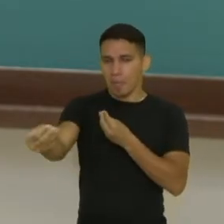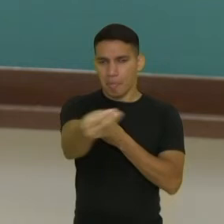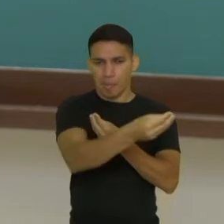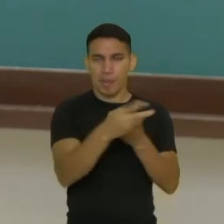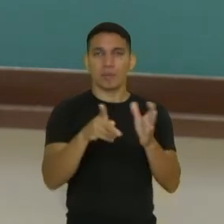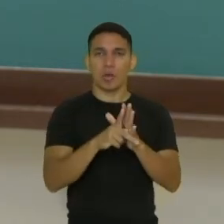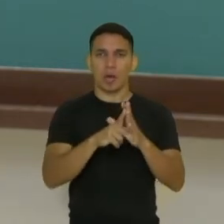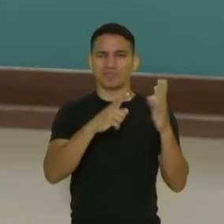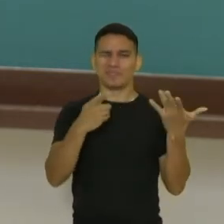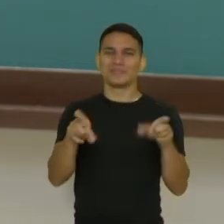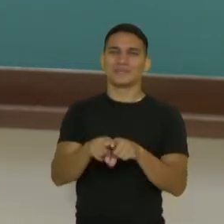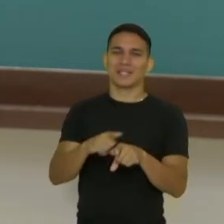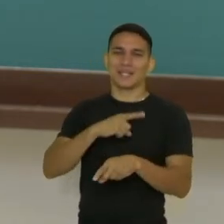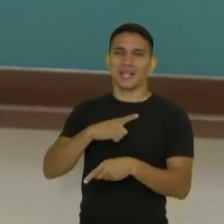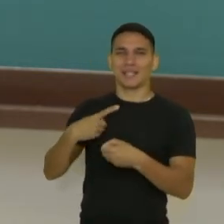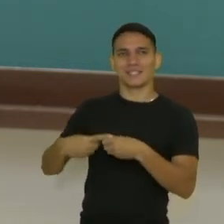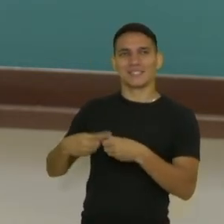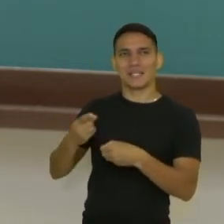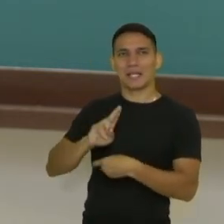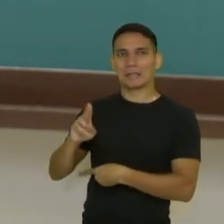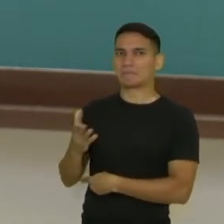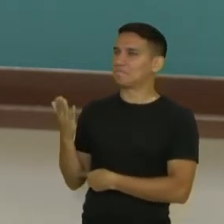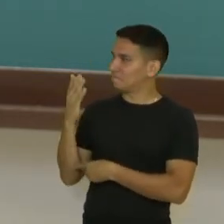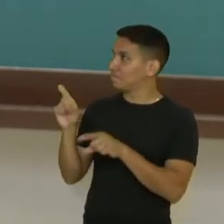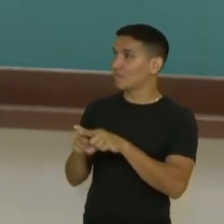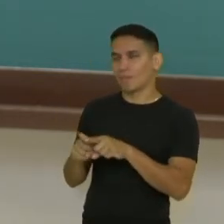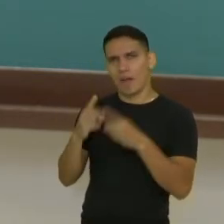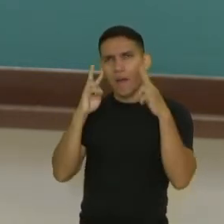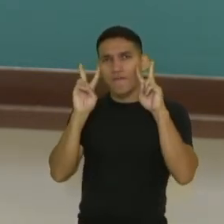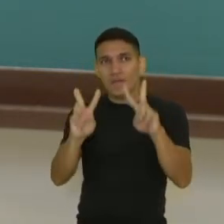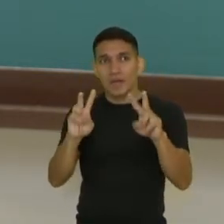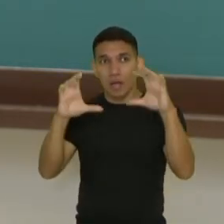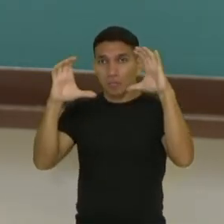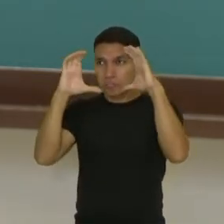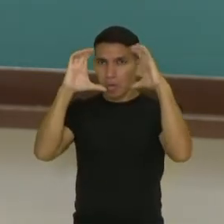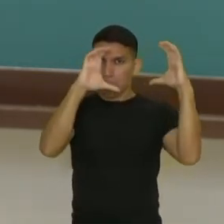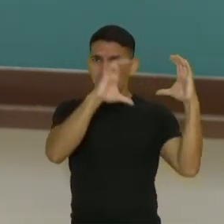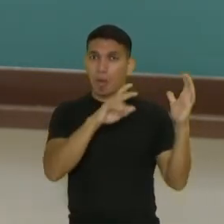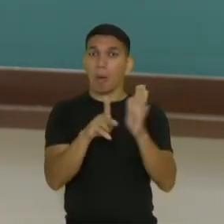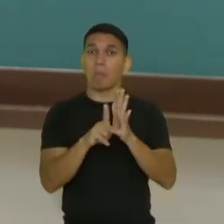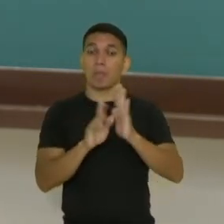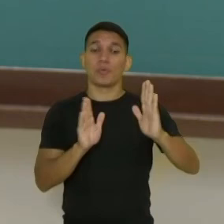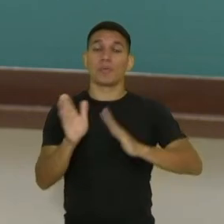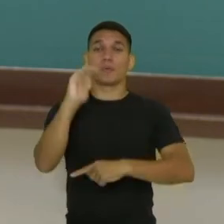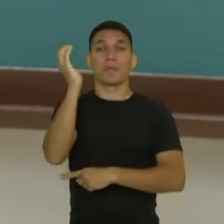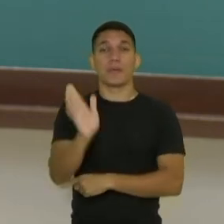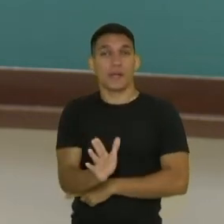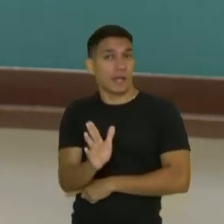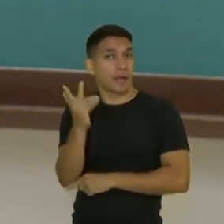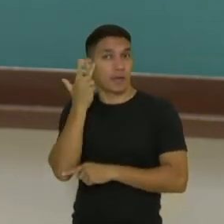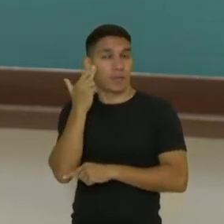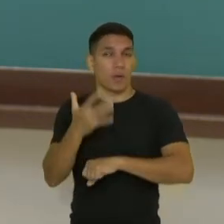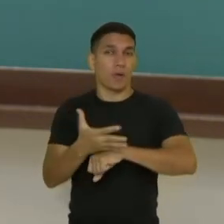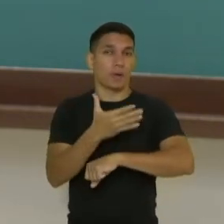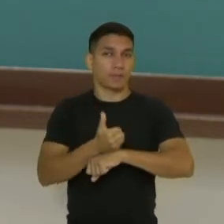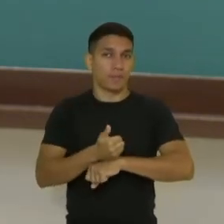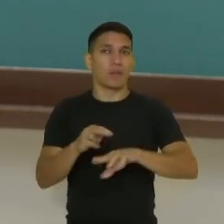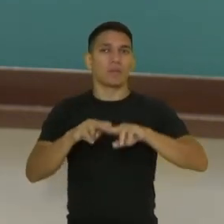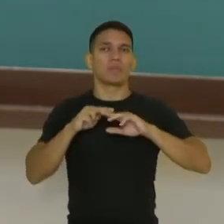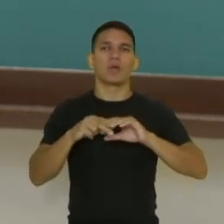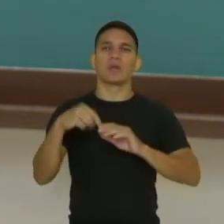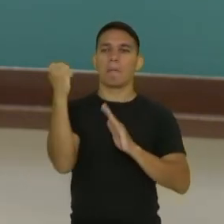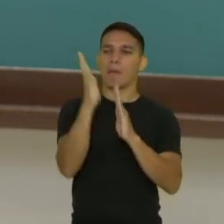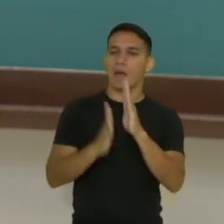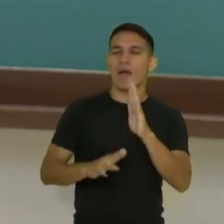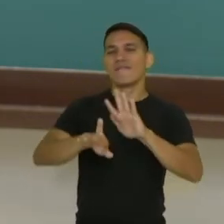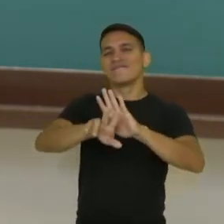de Santa Bárbara. A gente vê uma movimentação de rostos comuns que vocês viriam na época do Brasil colonial. E característica do barroco é exatamente várias